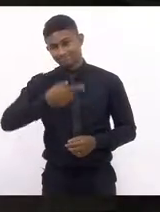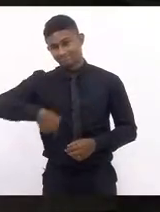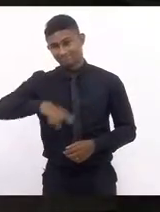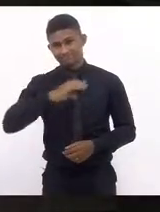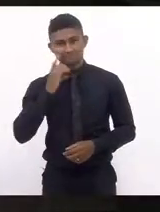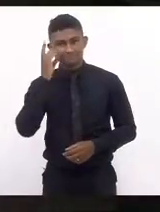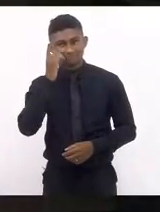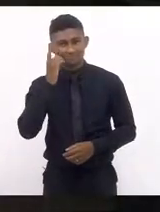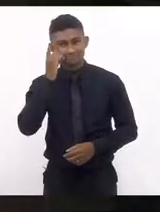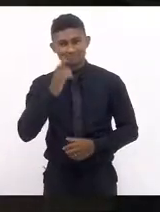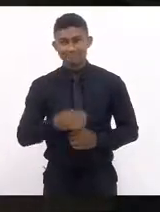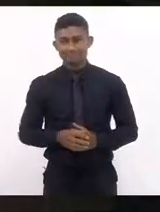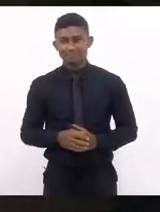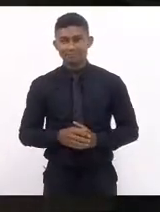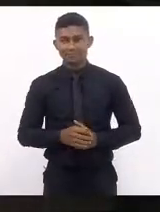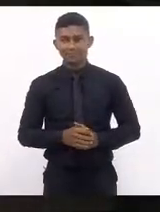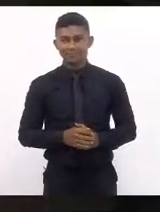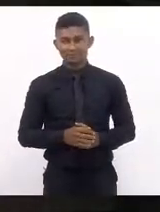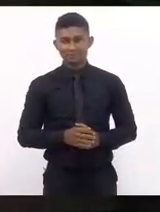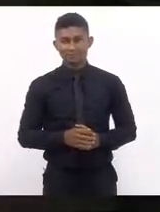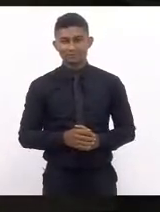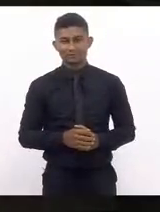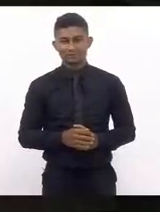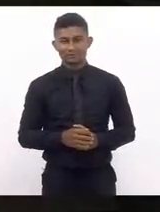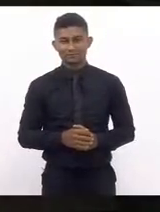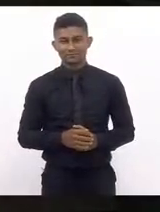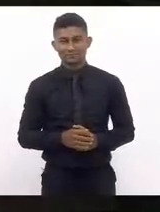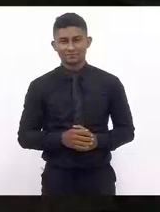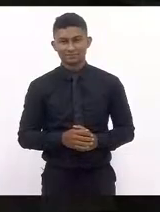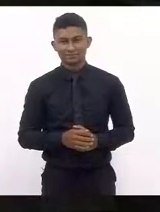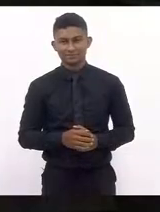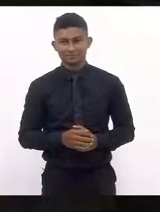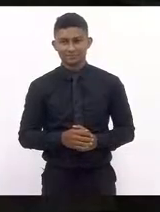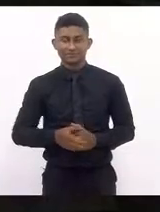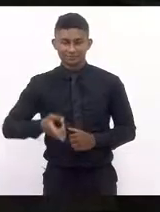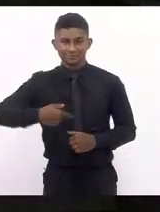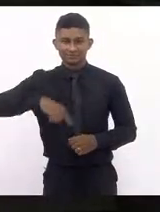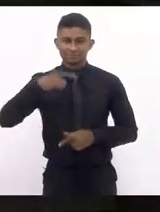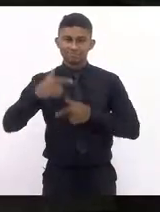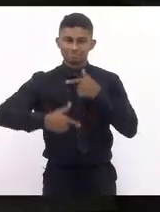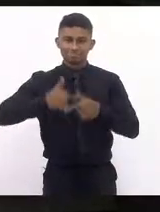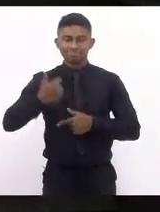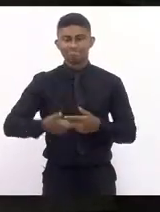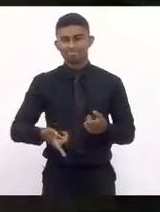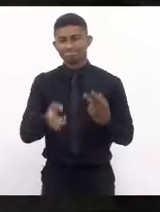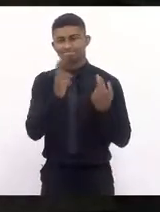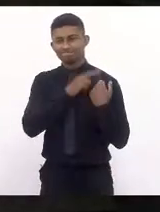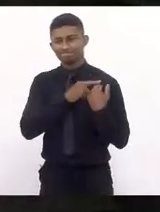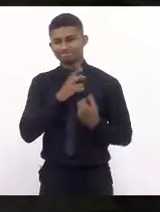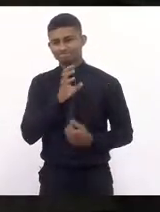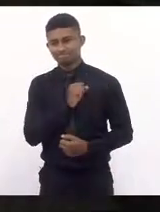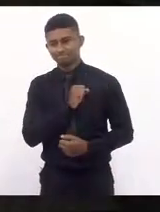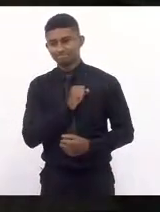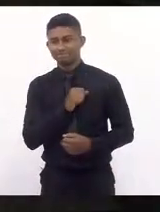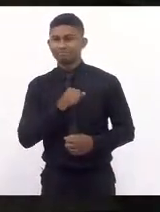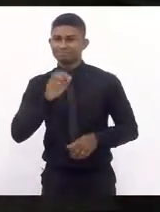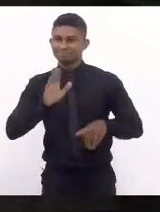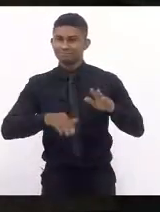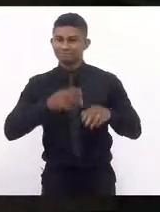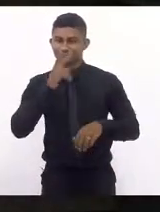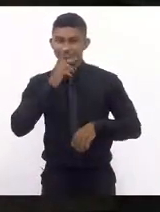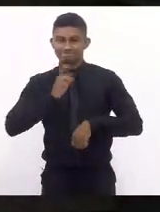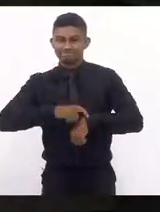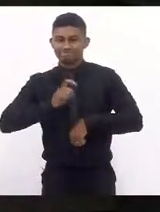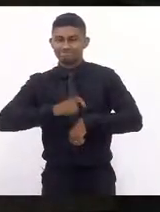Deputado é bem que vai moral o trabalho que a gente leva aqui com responsabilidade com a mão e a gente Às vezes acabo ficando